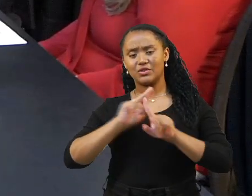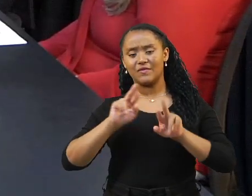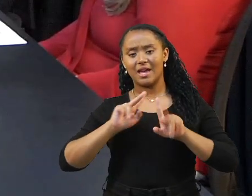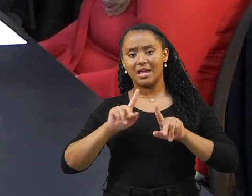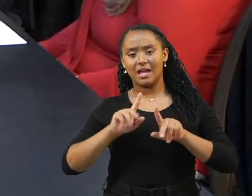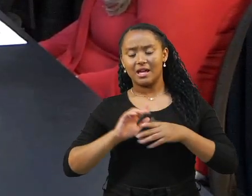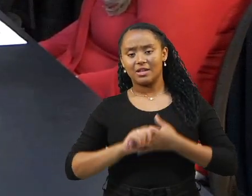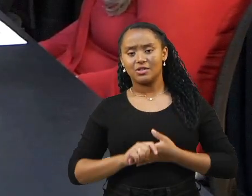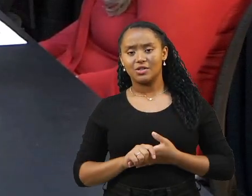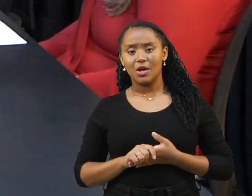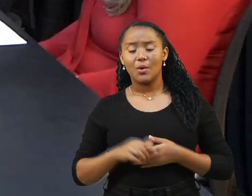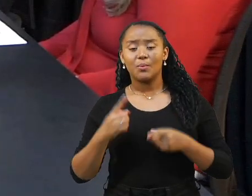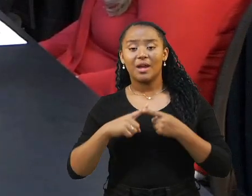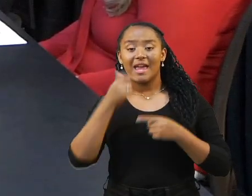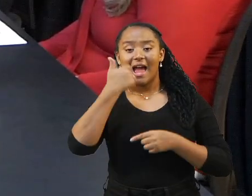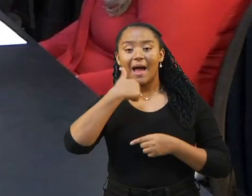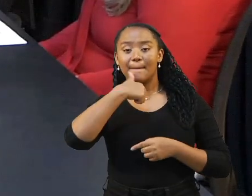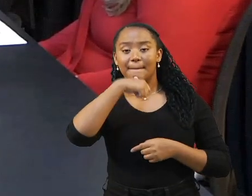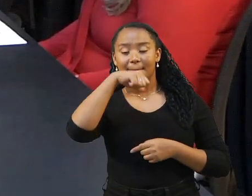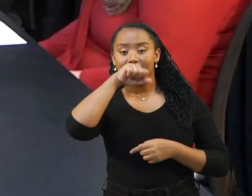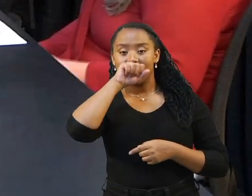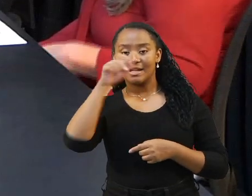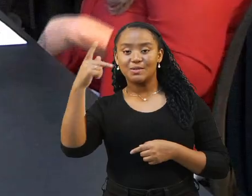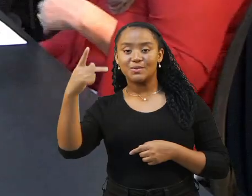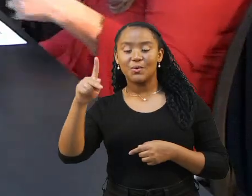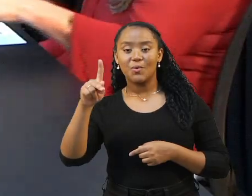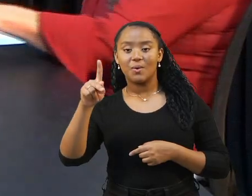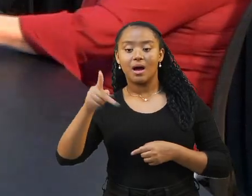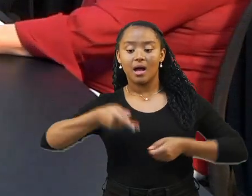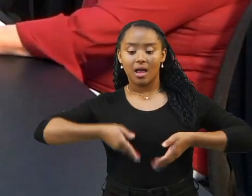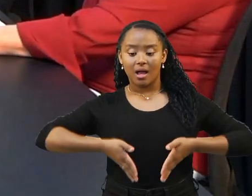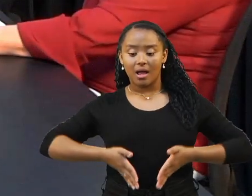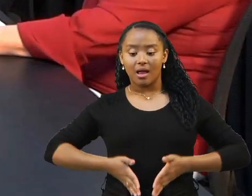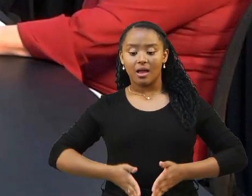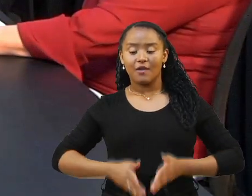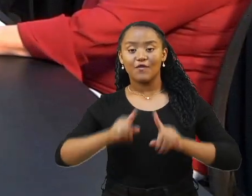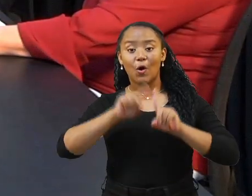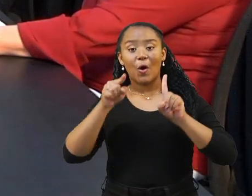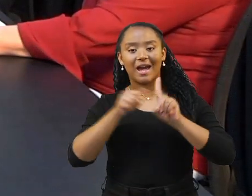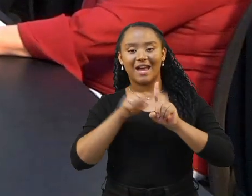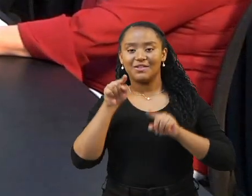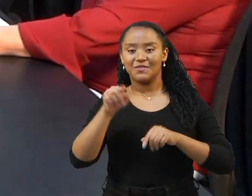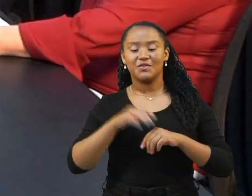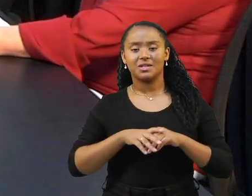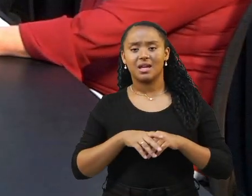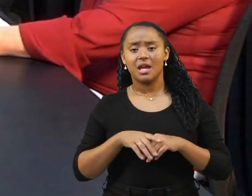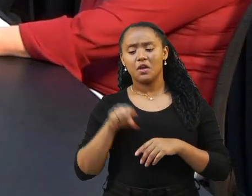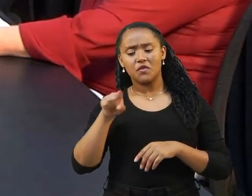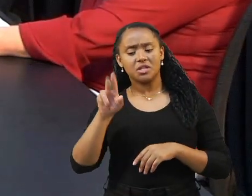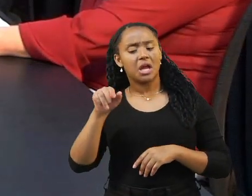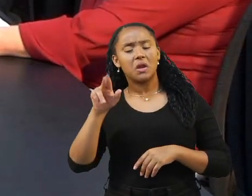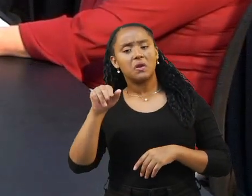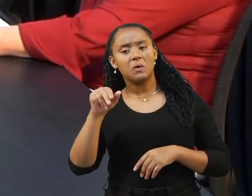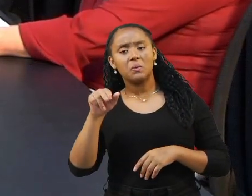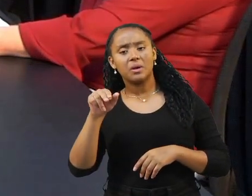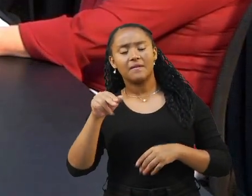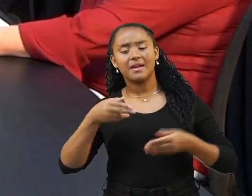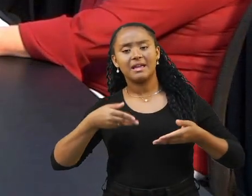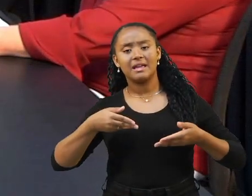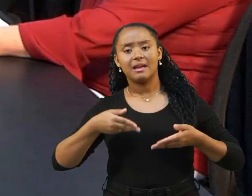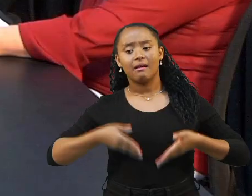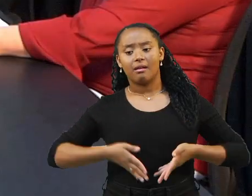E você nunca vai dar isso para ela. Então, eu acredito isso, sabe? Eles fazem tudo para